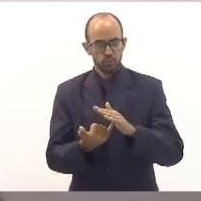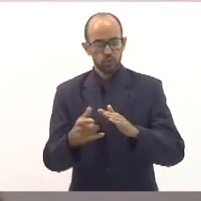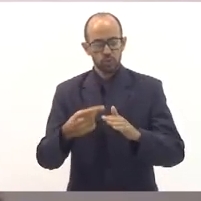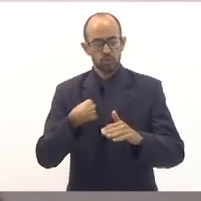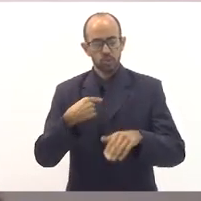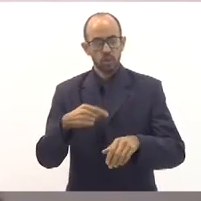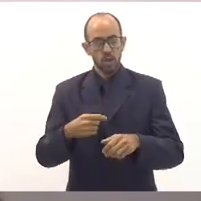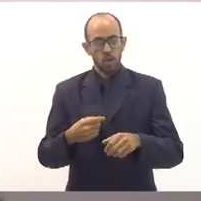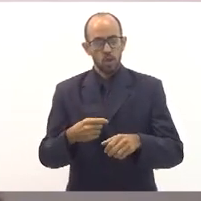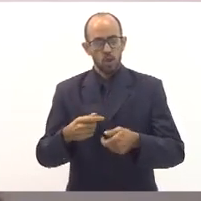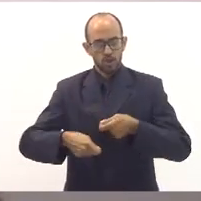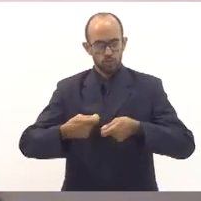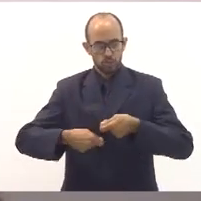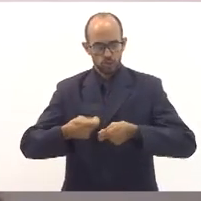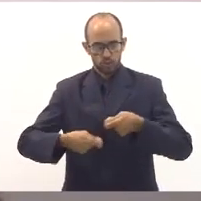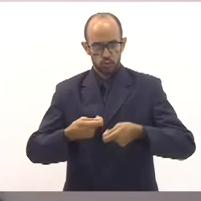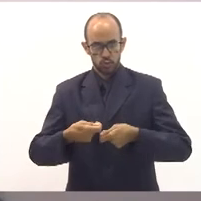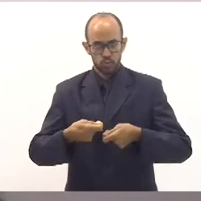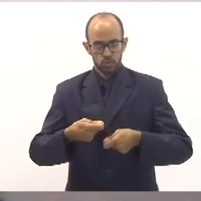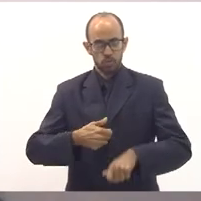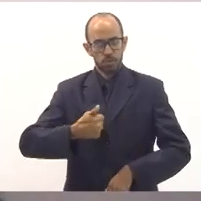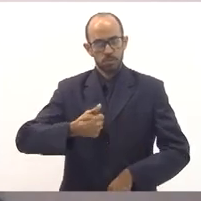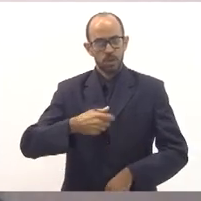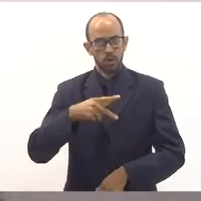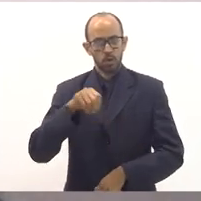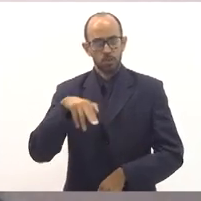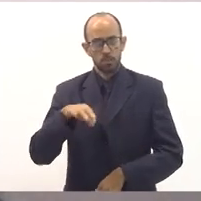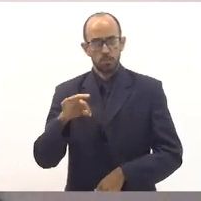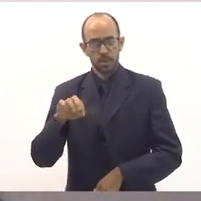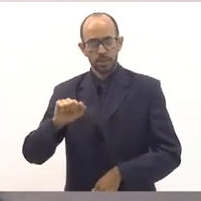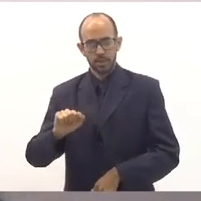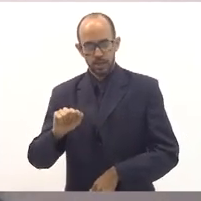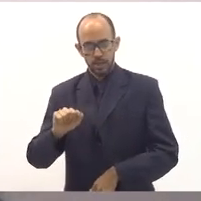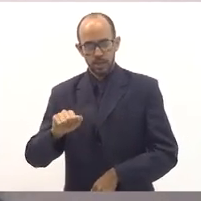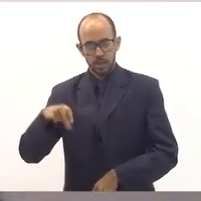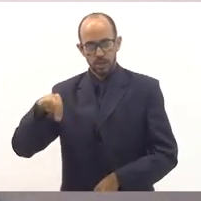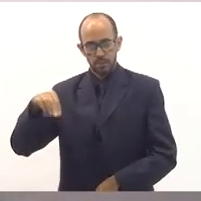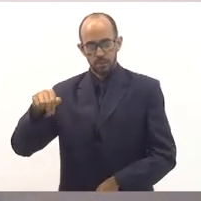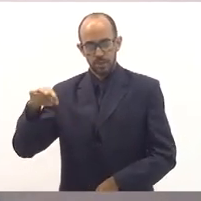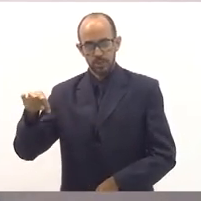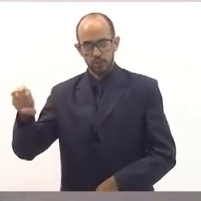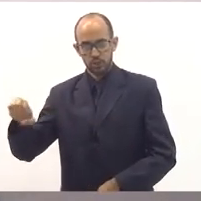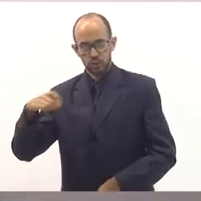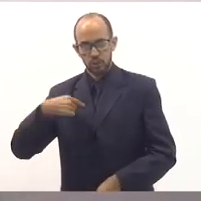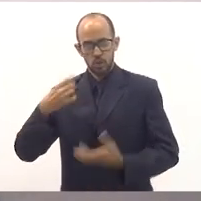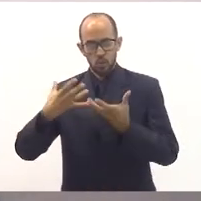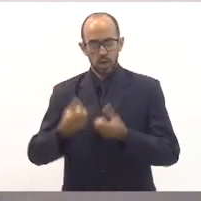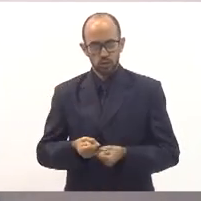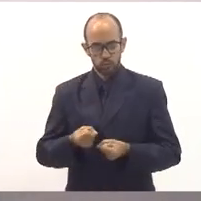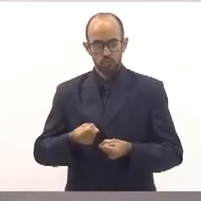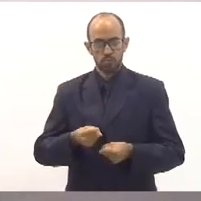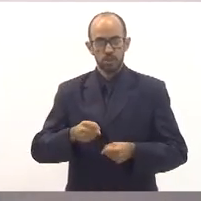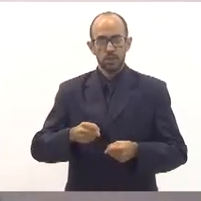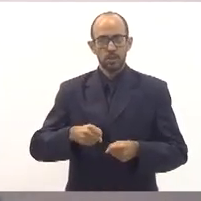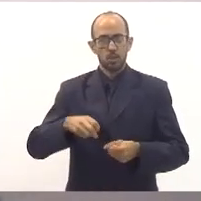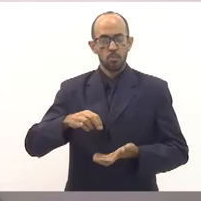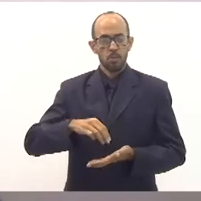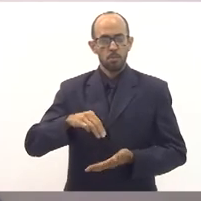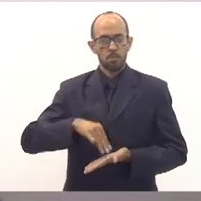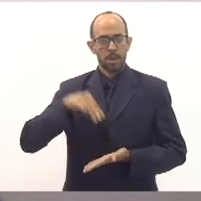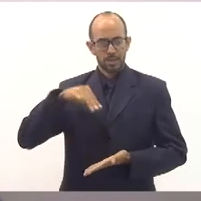algum tempo o bloco planta na mente é onde recentemente assumir a postura de mestre de bateria